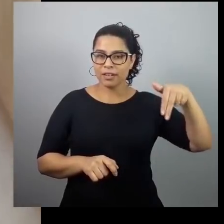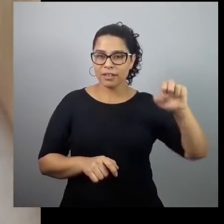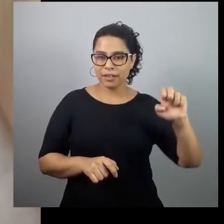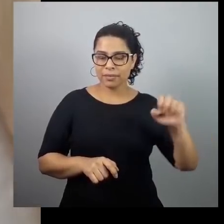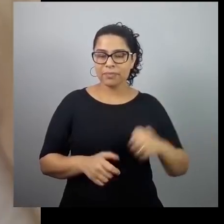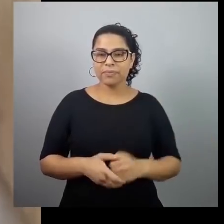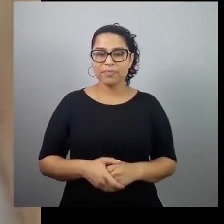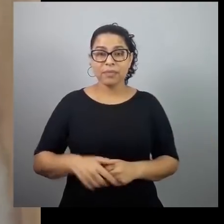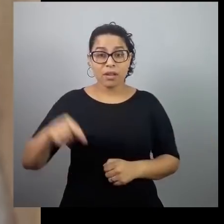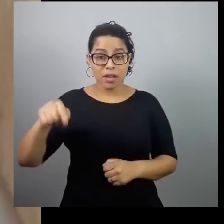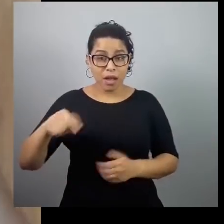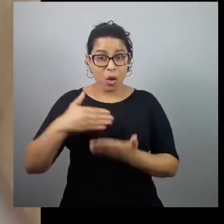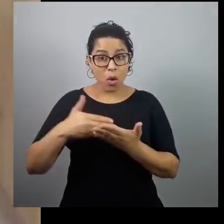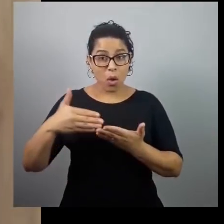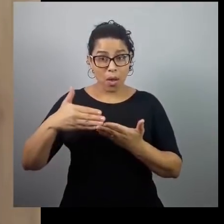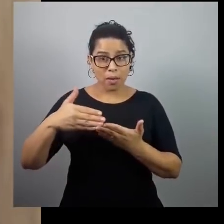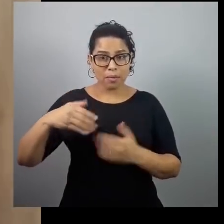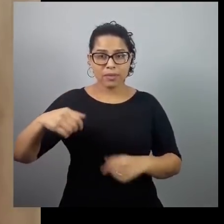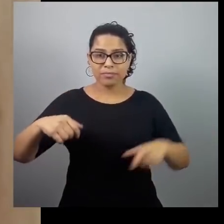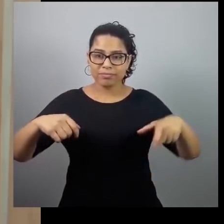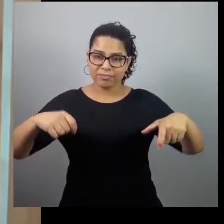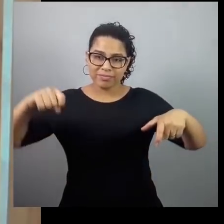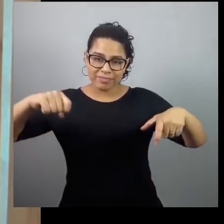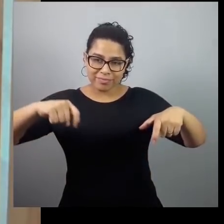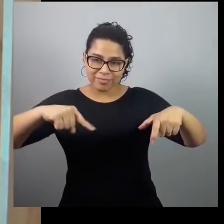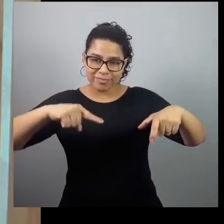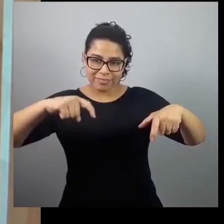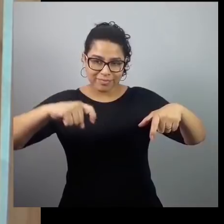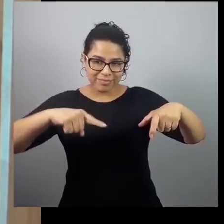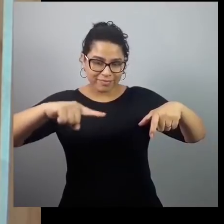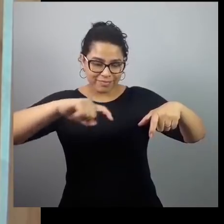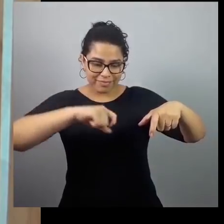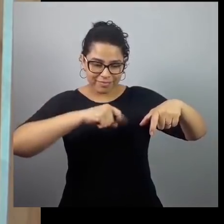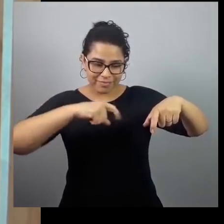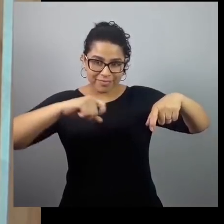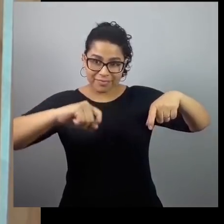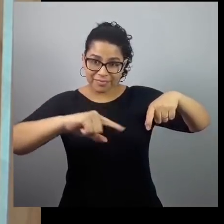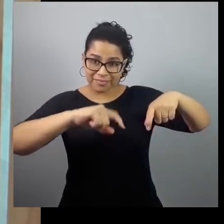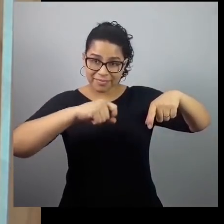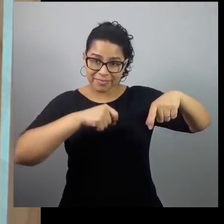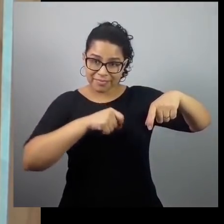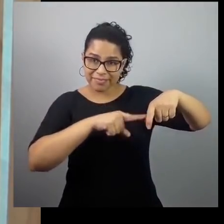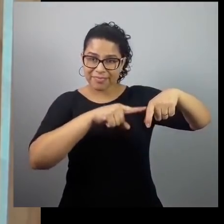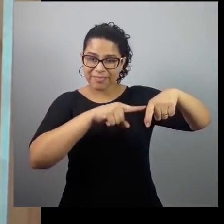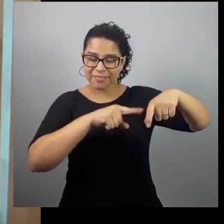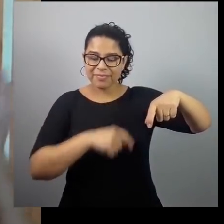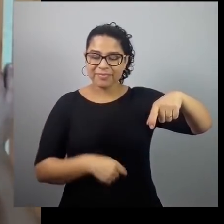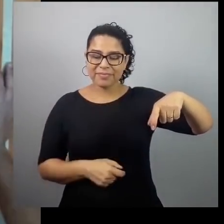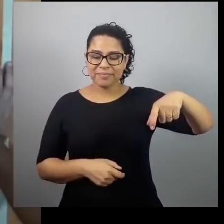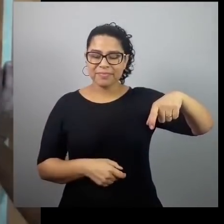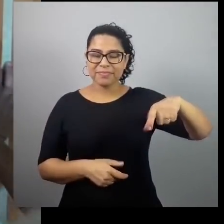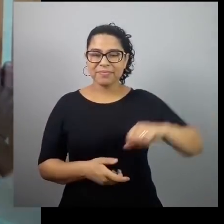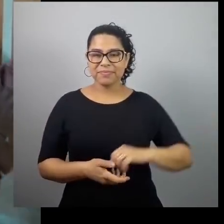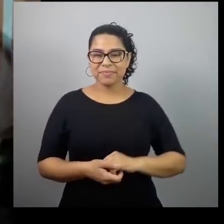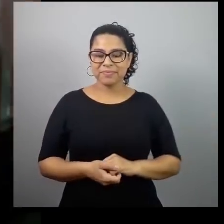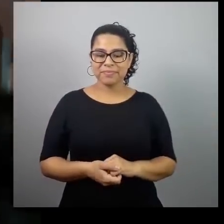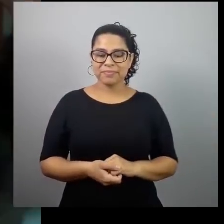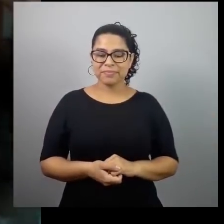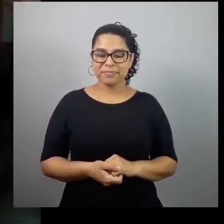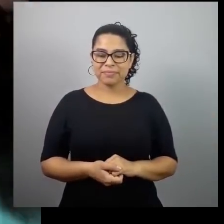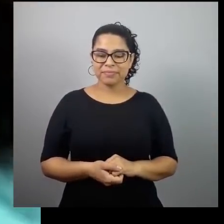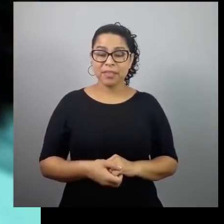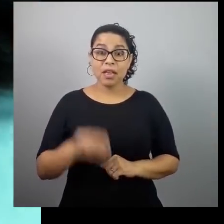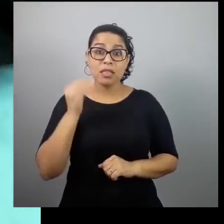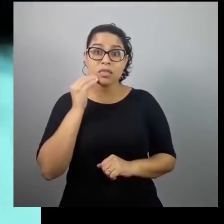Elaine se dá melhor nessa disputa, hein? Inicia sua partida cruzando seus jogadores mais próximos ao gol.